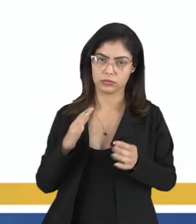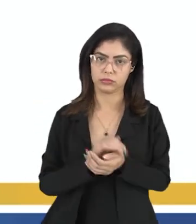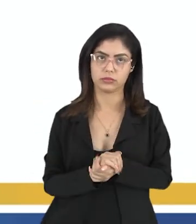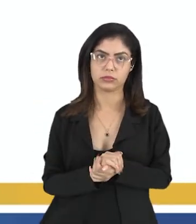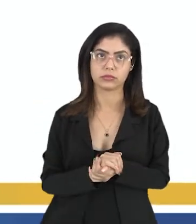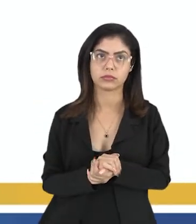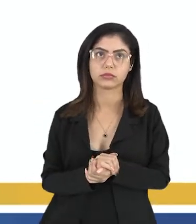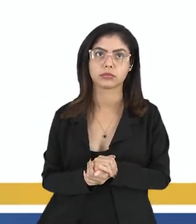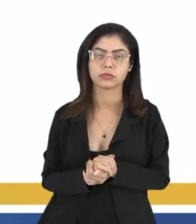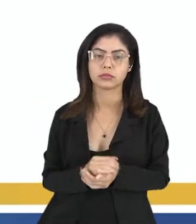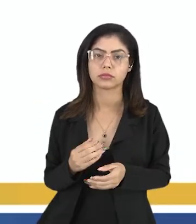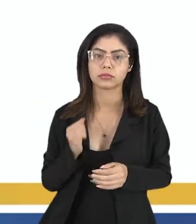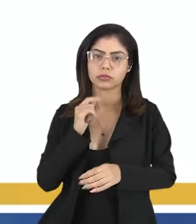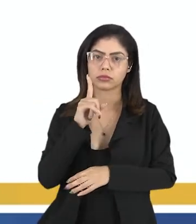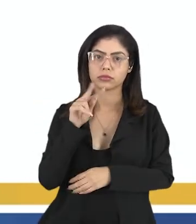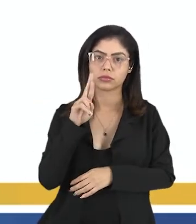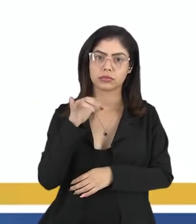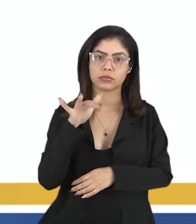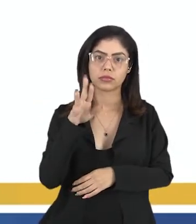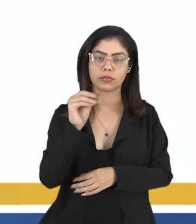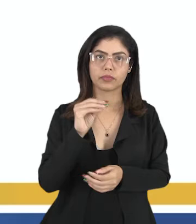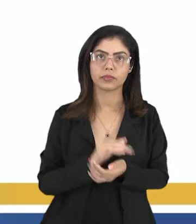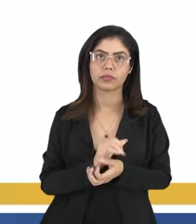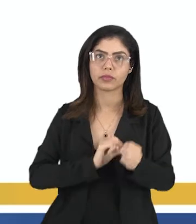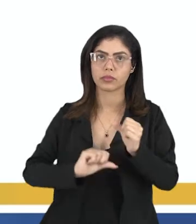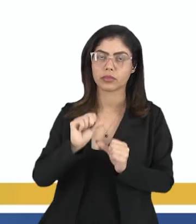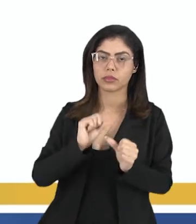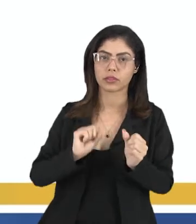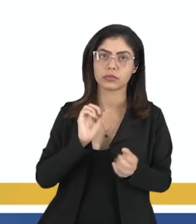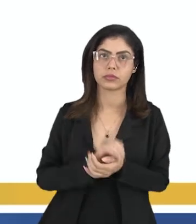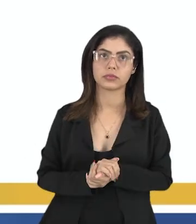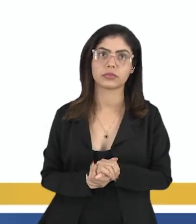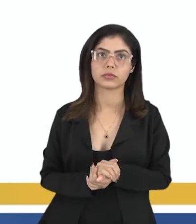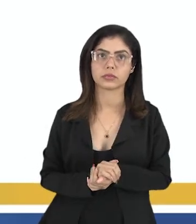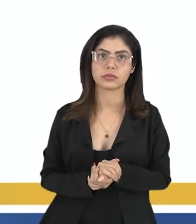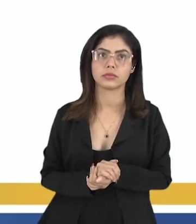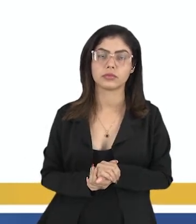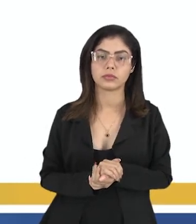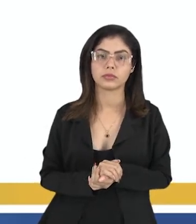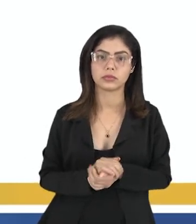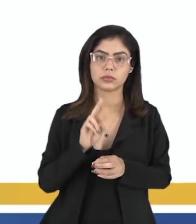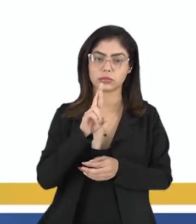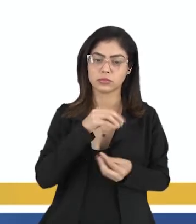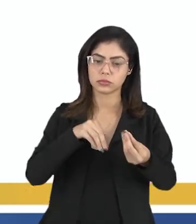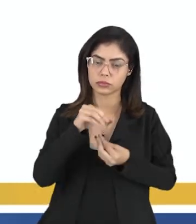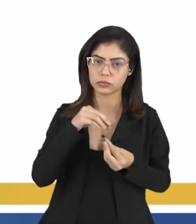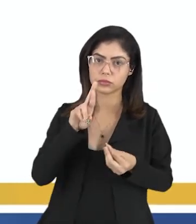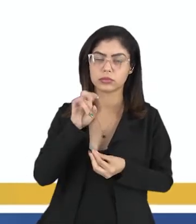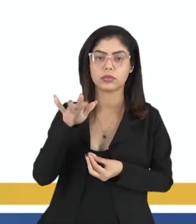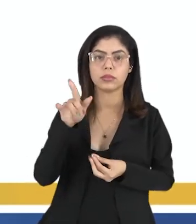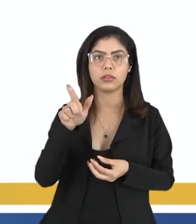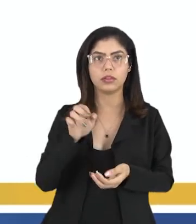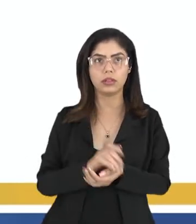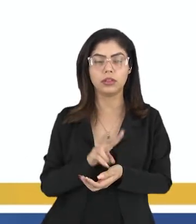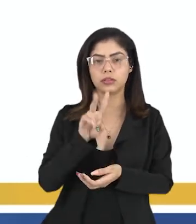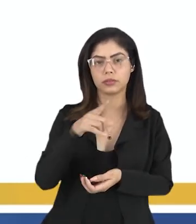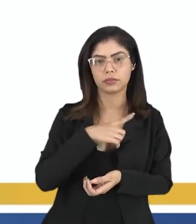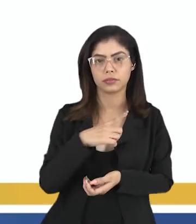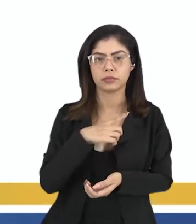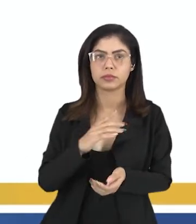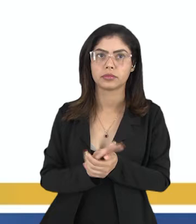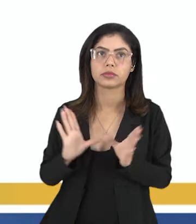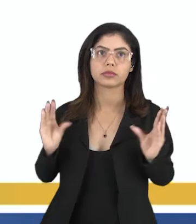de uma reação de deslocamento ou simples troca? No lado dos reagentes, sempre vamos ter